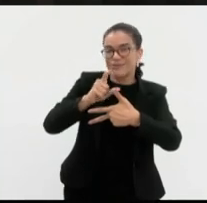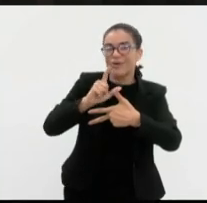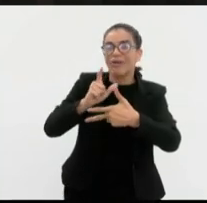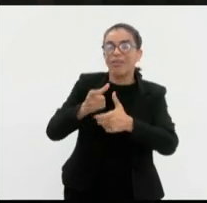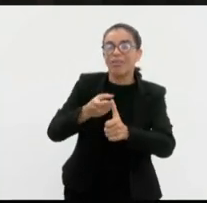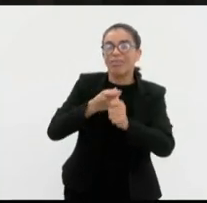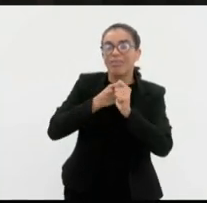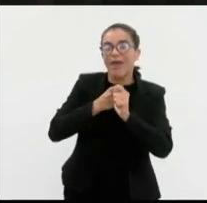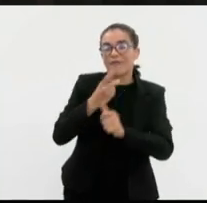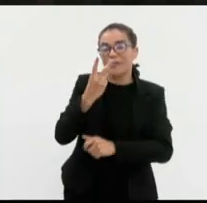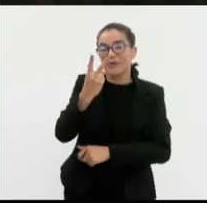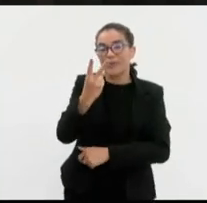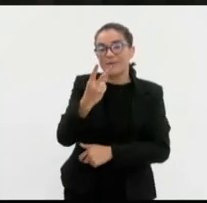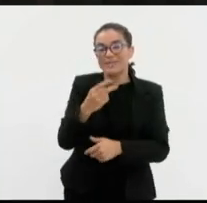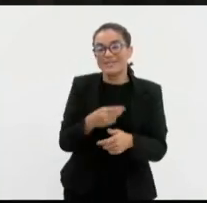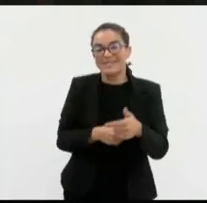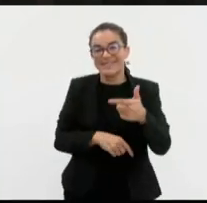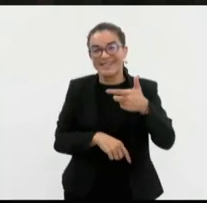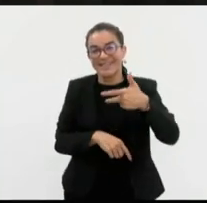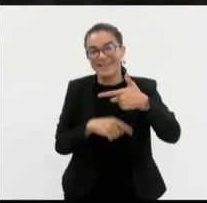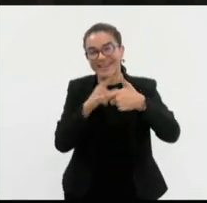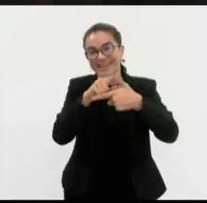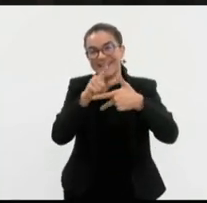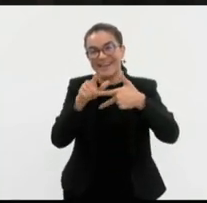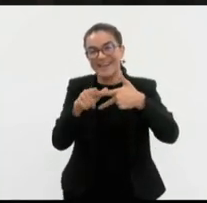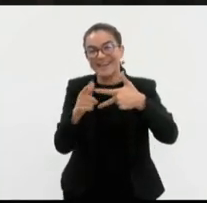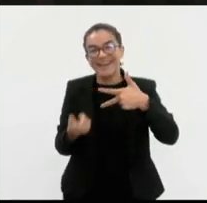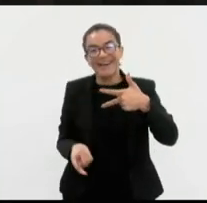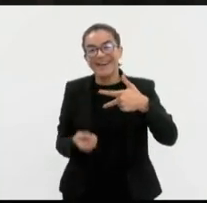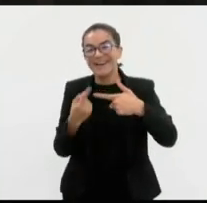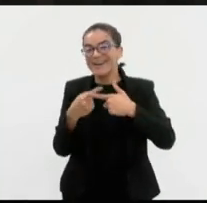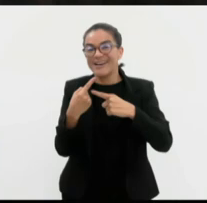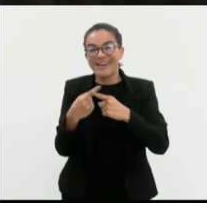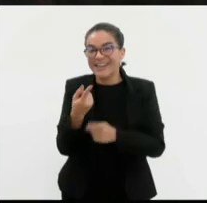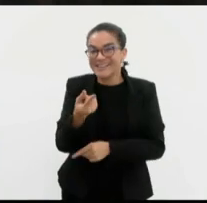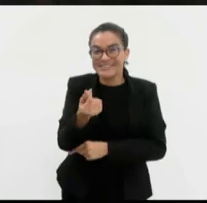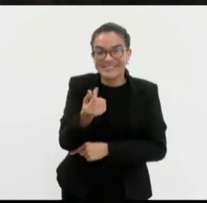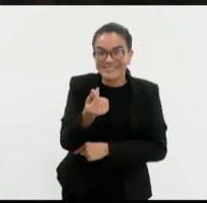as duas parcelas porque os